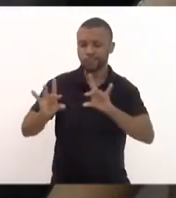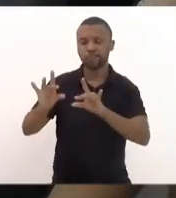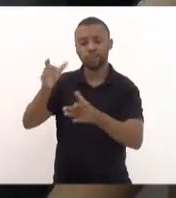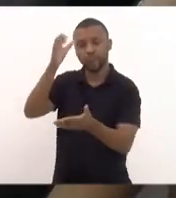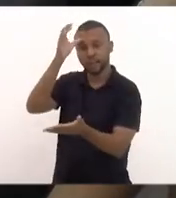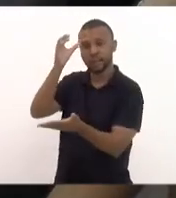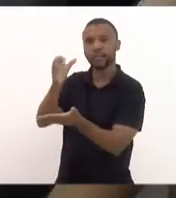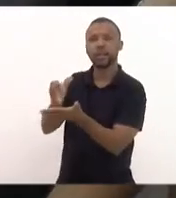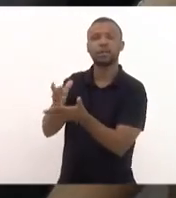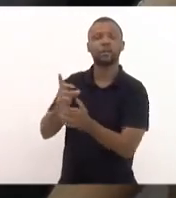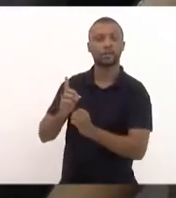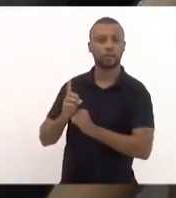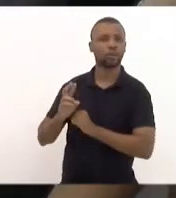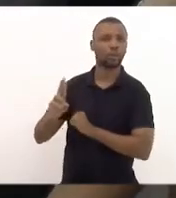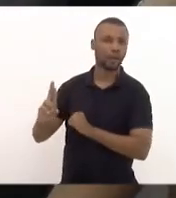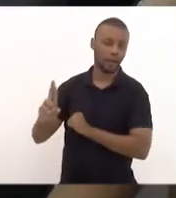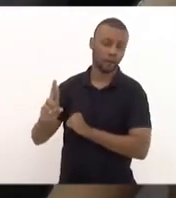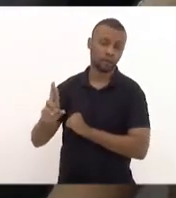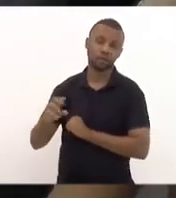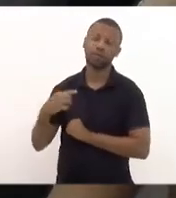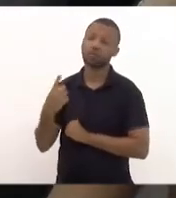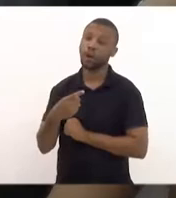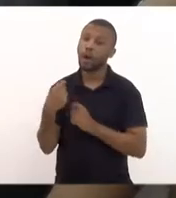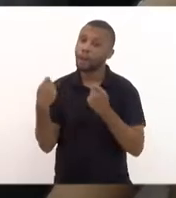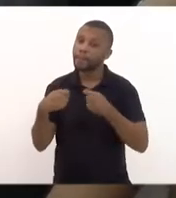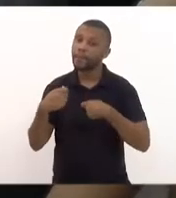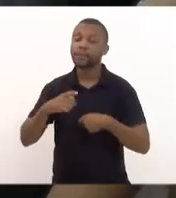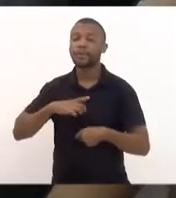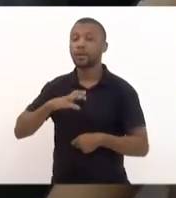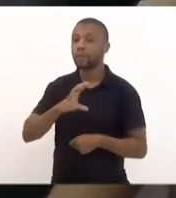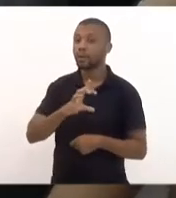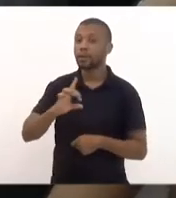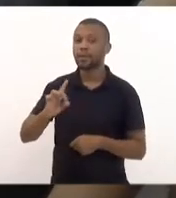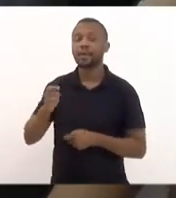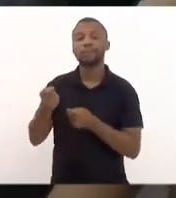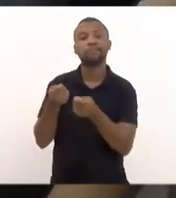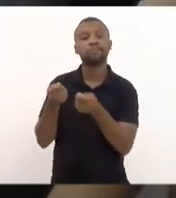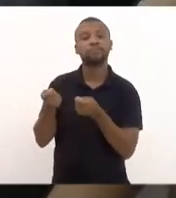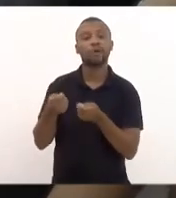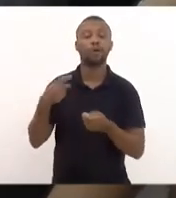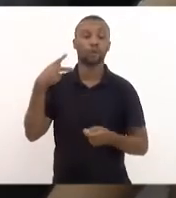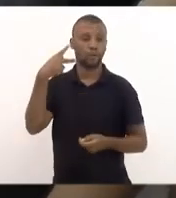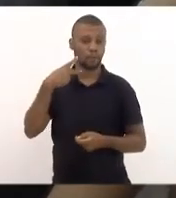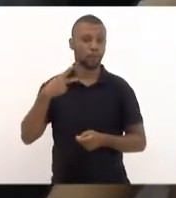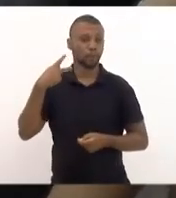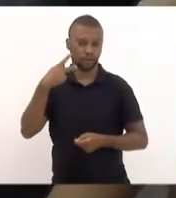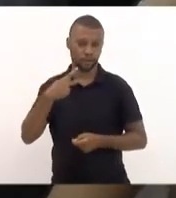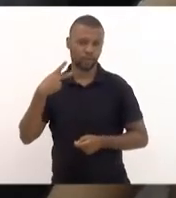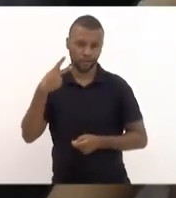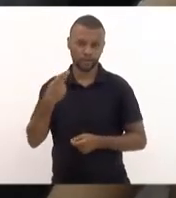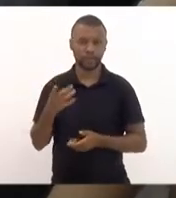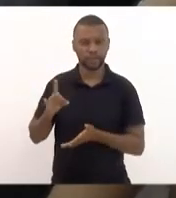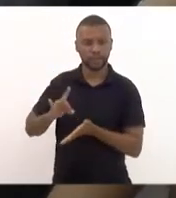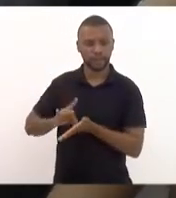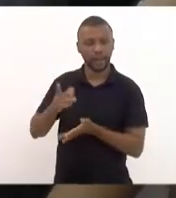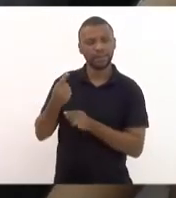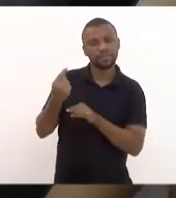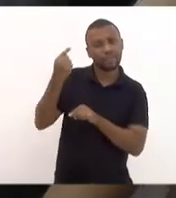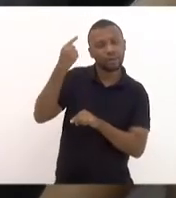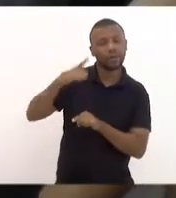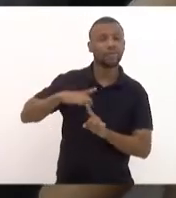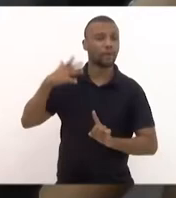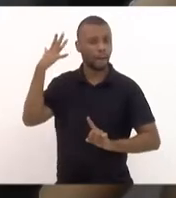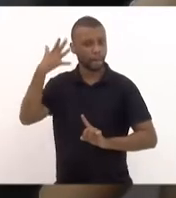né, é que precisa de uma coordenação de políticas. Claro. Quer dizer, na verdade, teve uma vez que eu estava dando uma palestra, uma